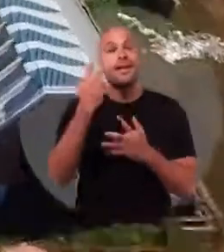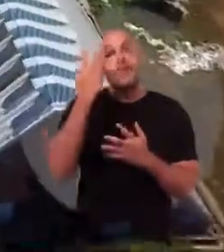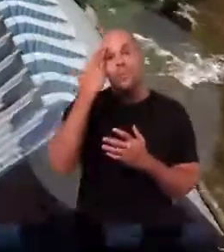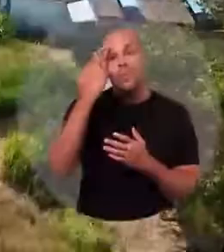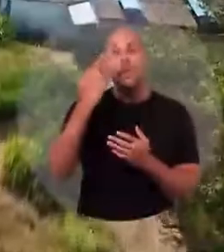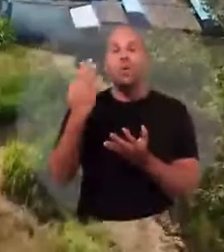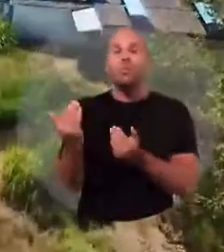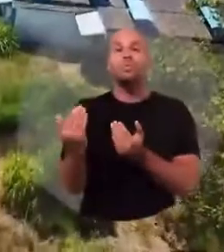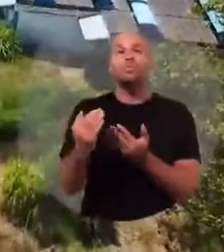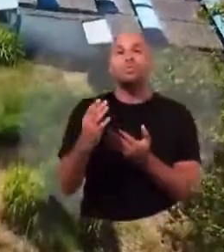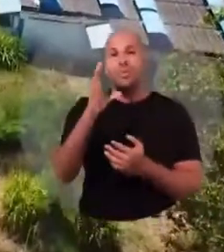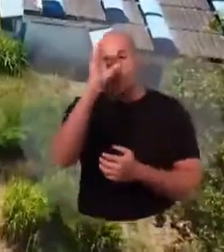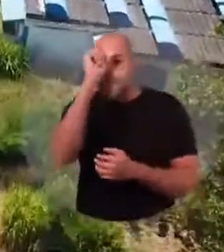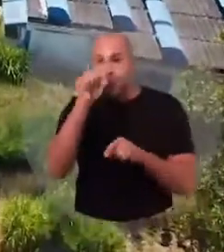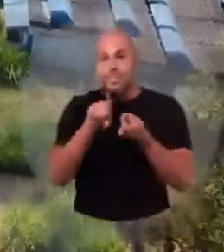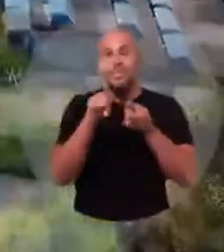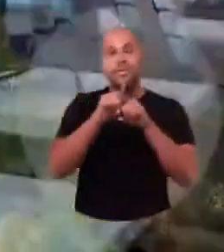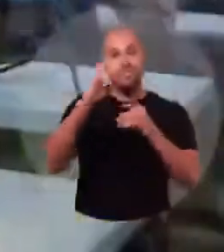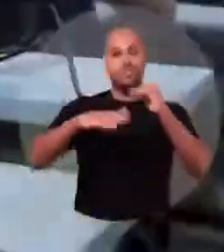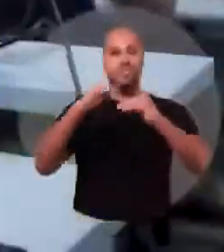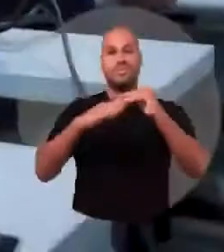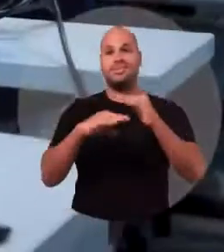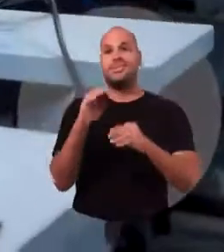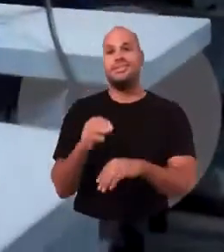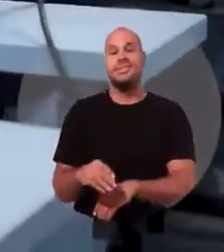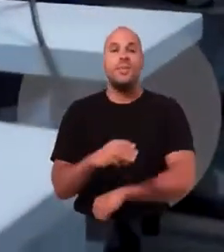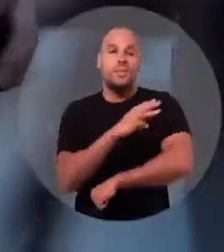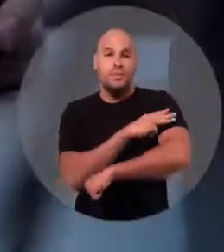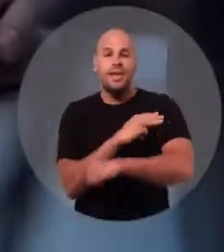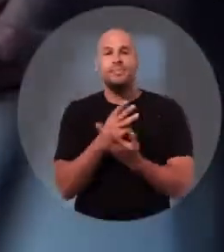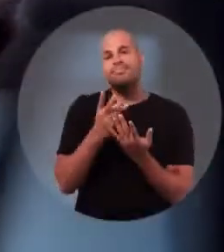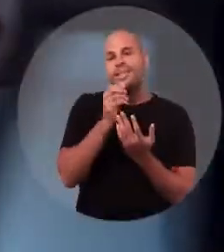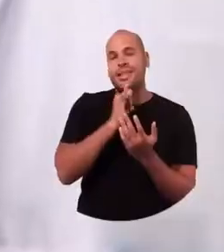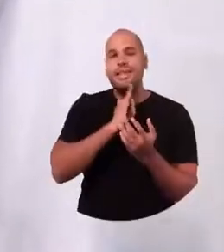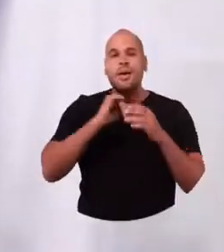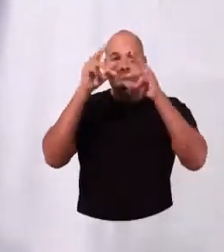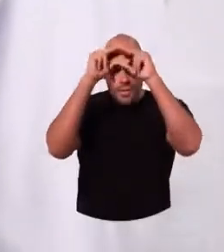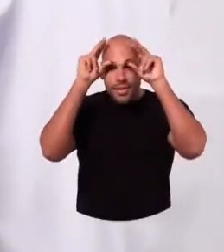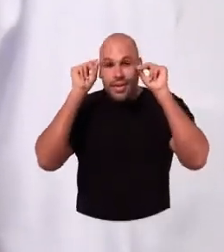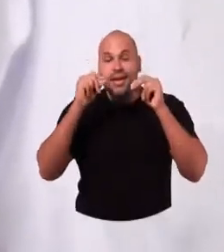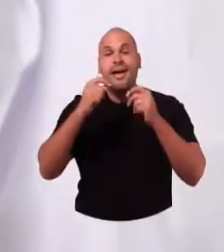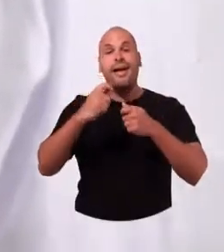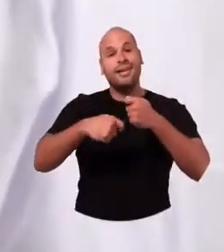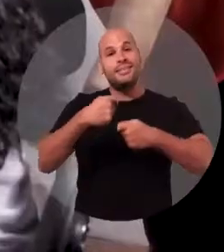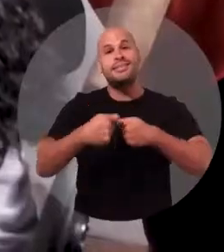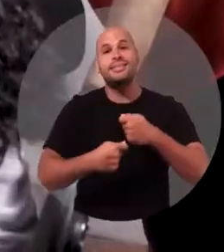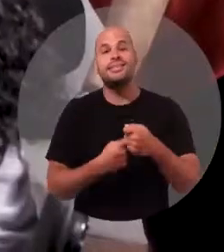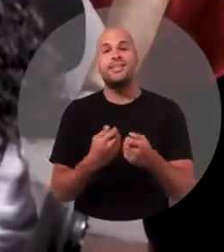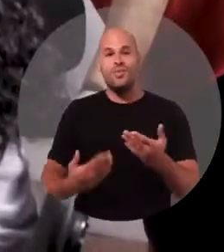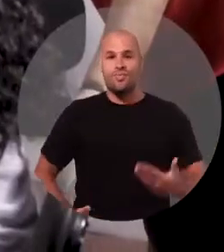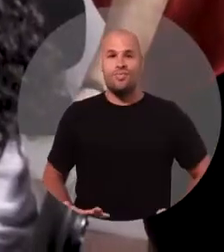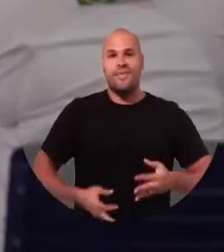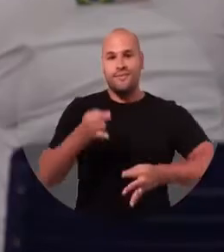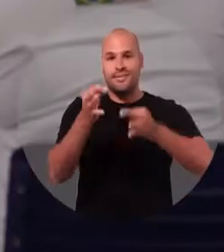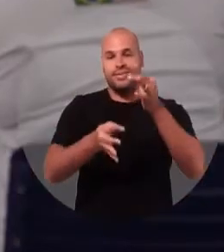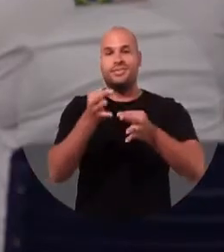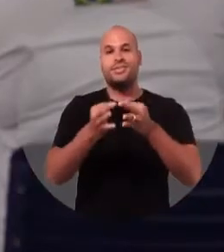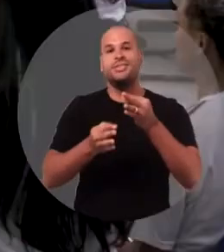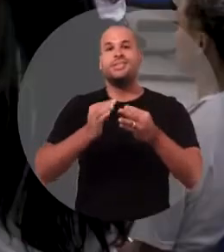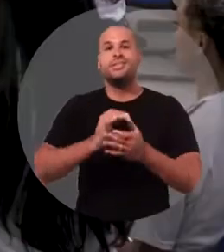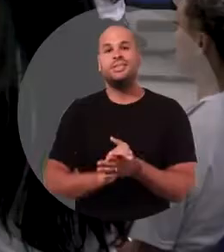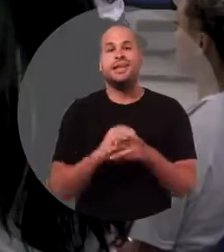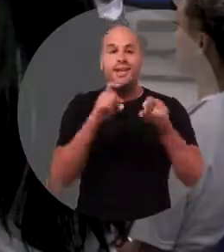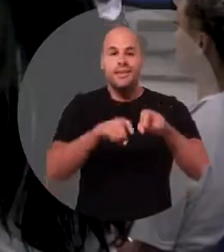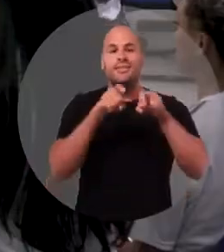do currículo normal, os jovens ainda aprendem uma profissão de nível médio, como enfermagem, administração, serviços